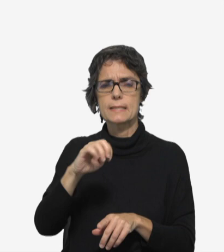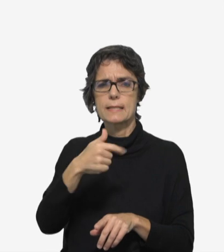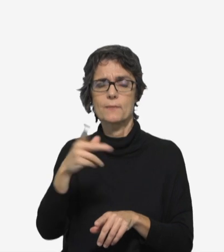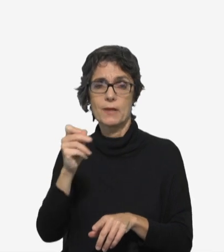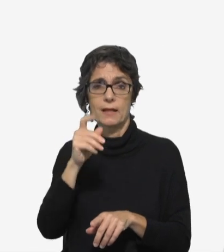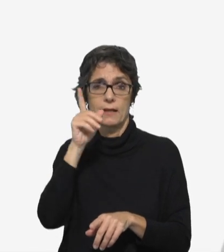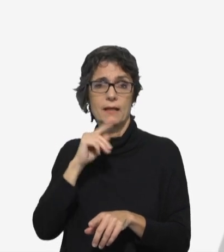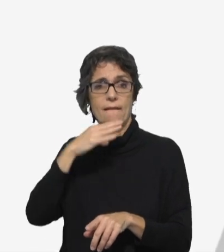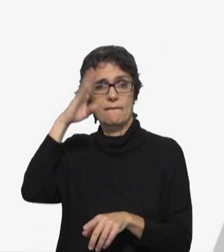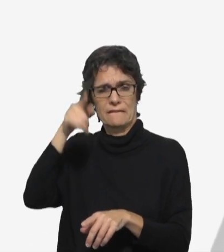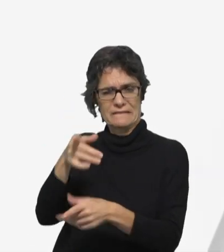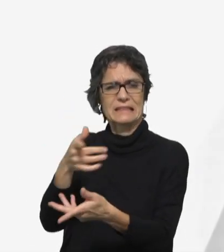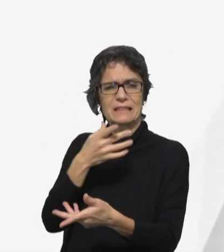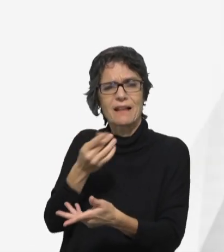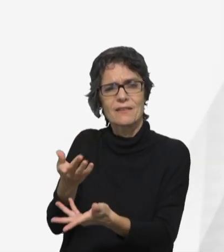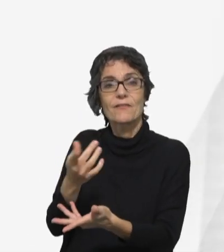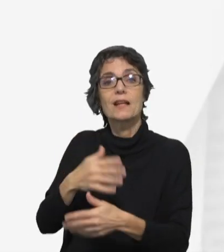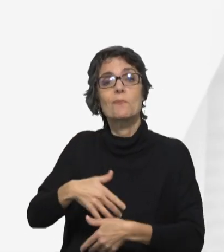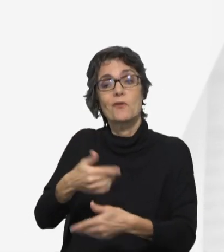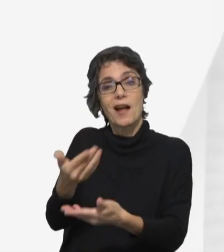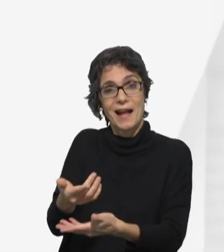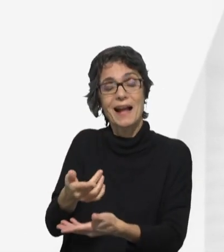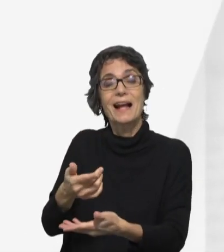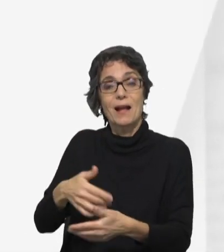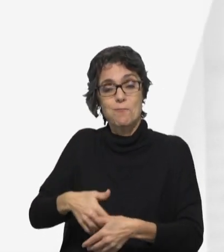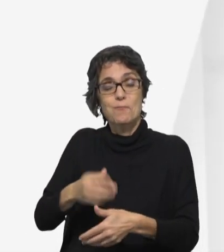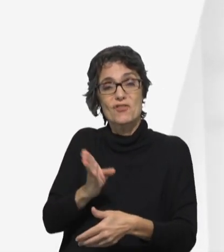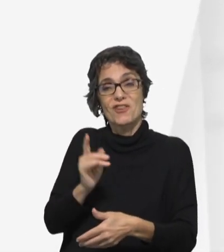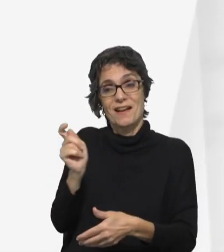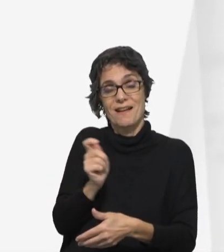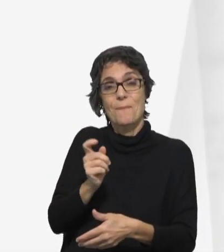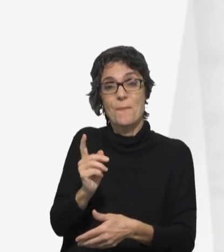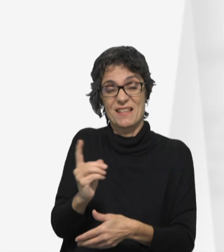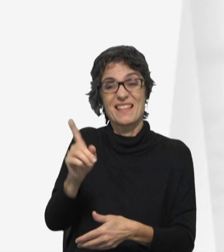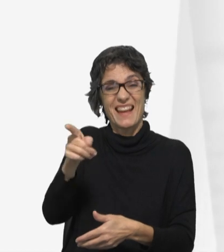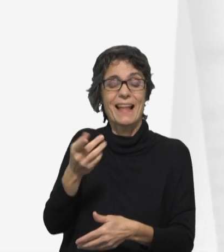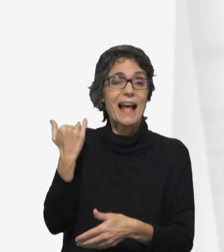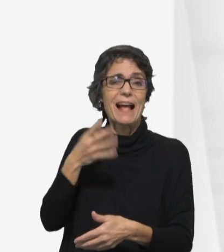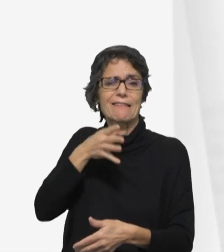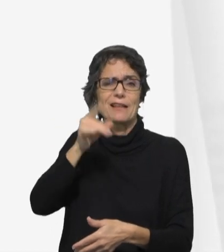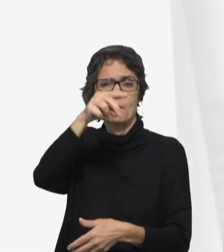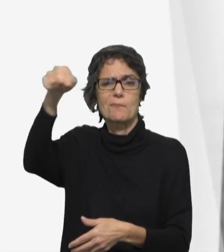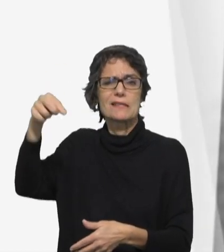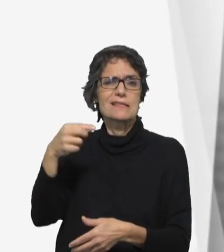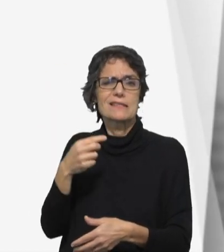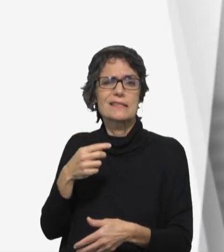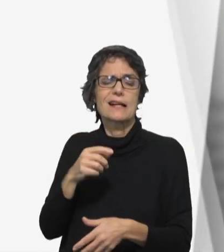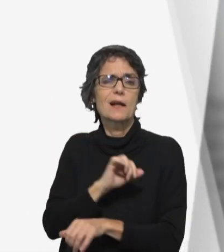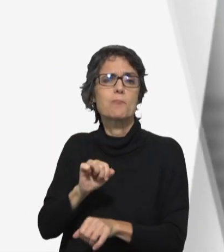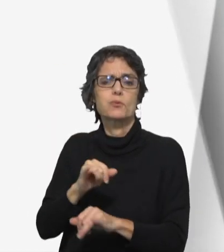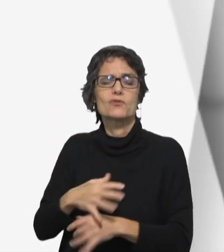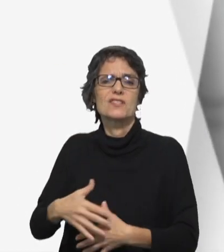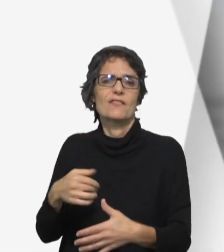velhice. E este é o 6º mês daquela a quem chamavam estéril, porque a Deus nada é